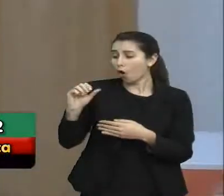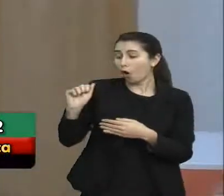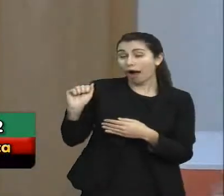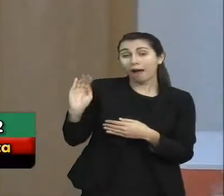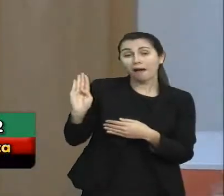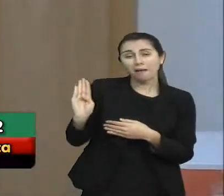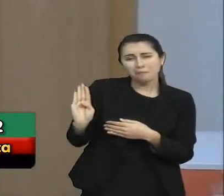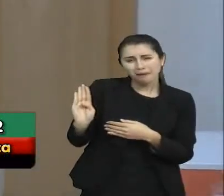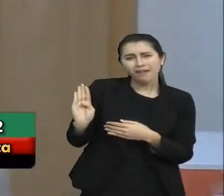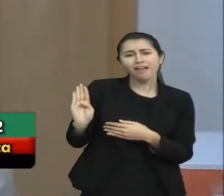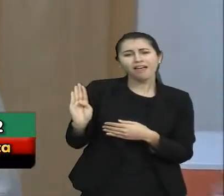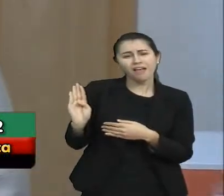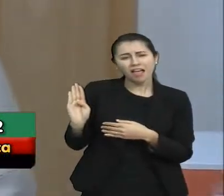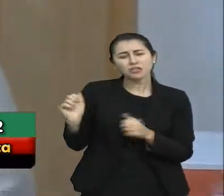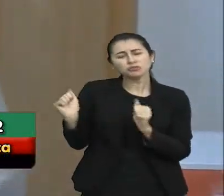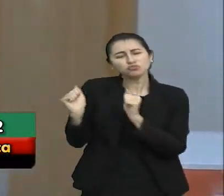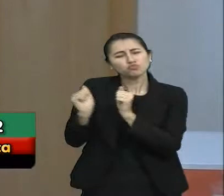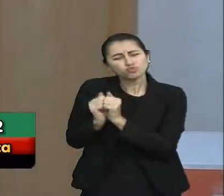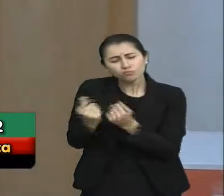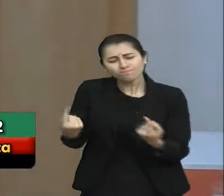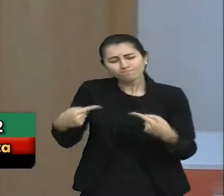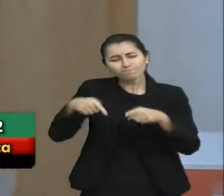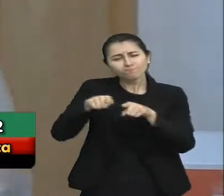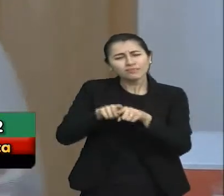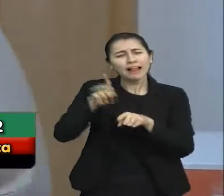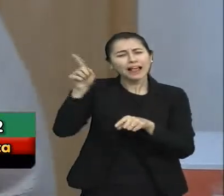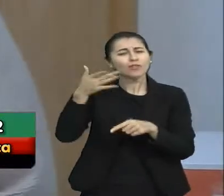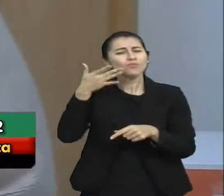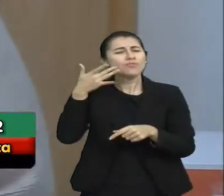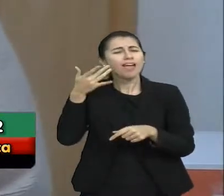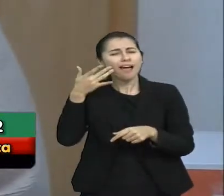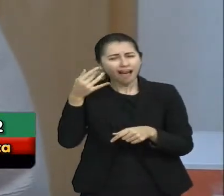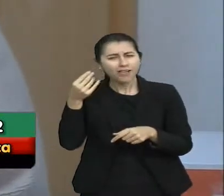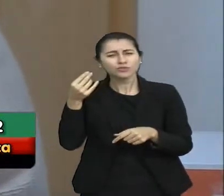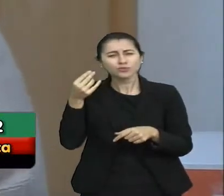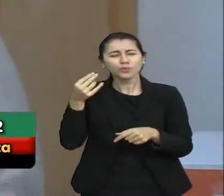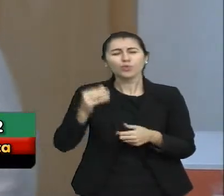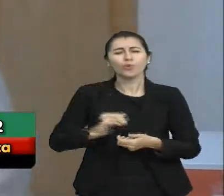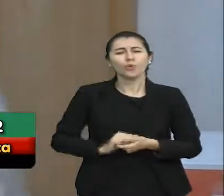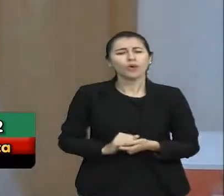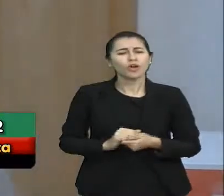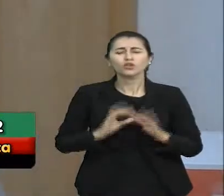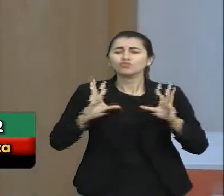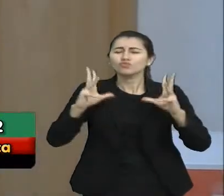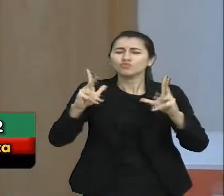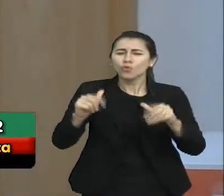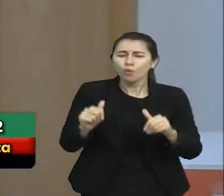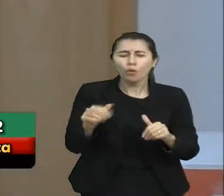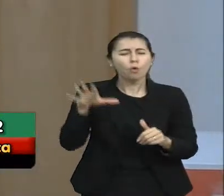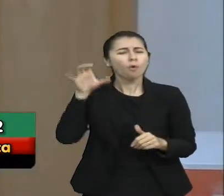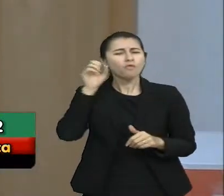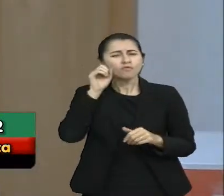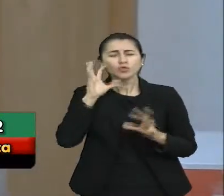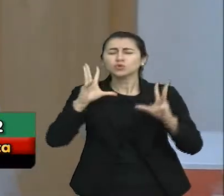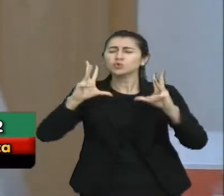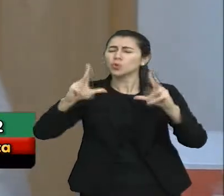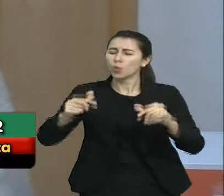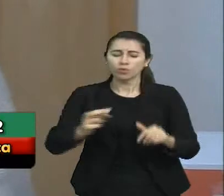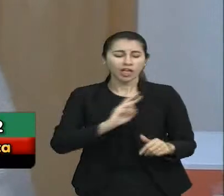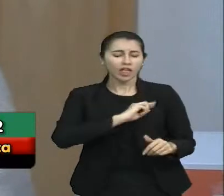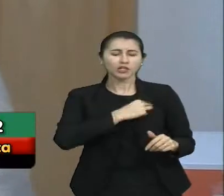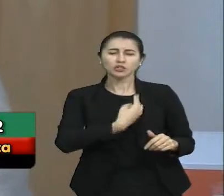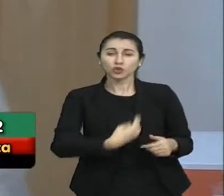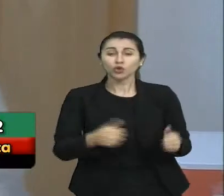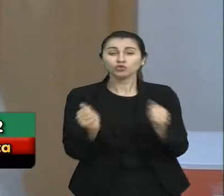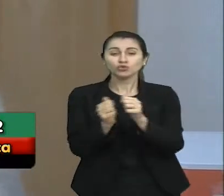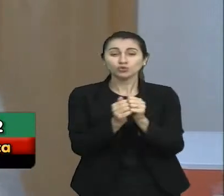esteve à frente, evento no Teatro Municipal, vereadora, de forma a ouvir todas as religiões presentes, né? Então, a